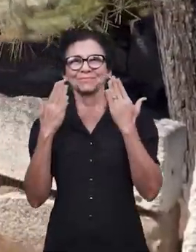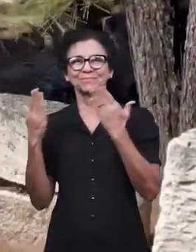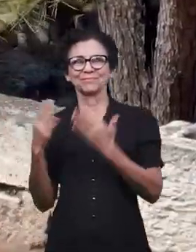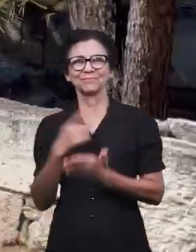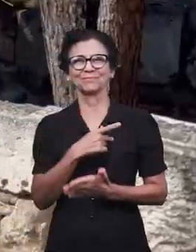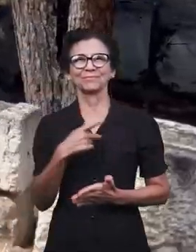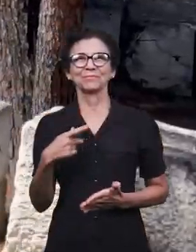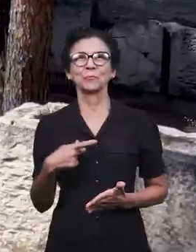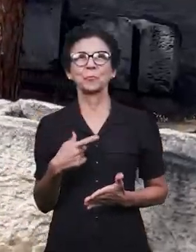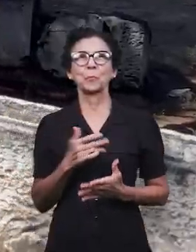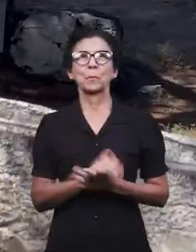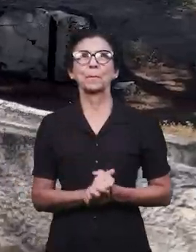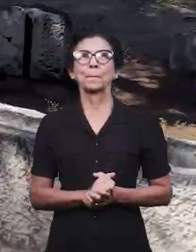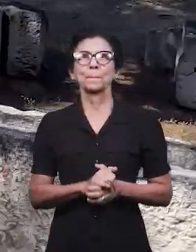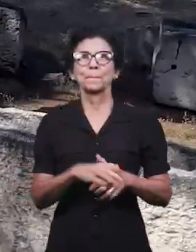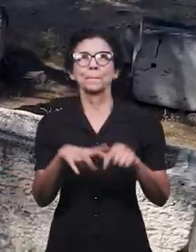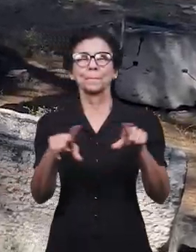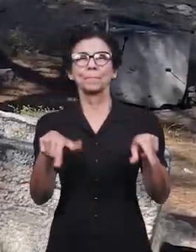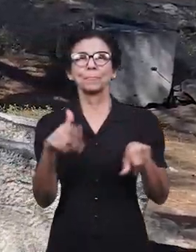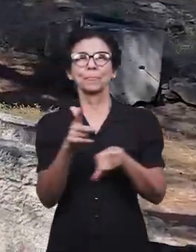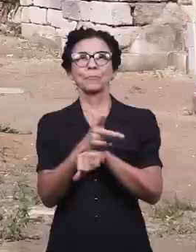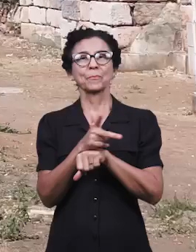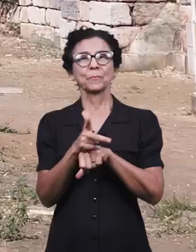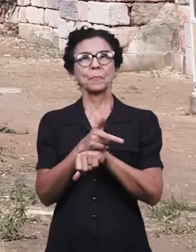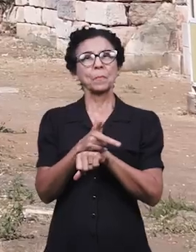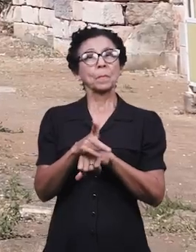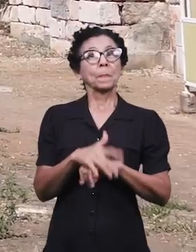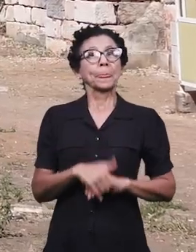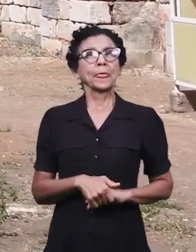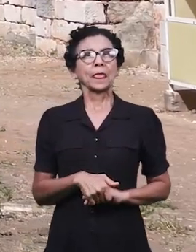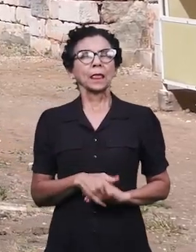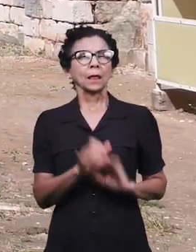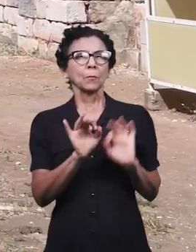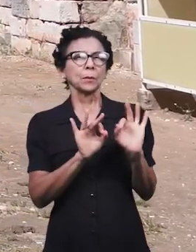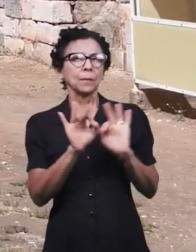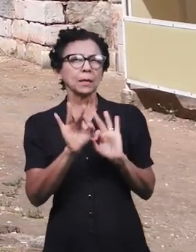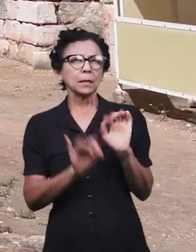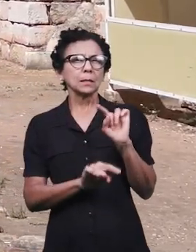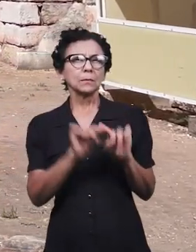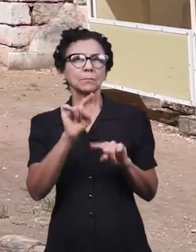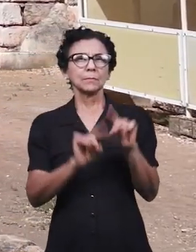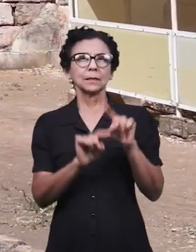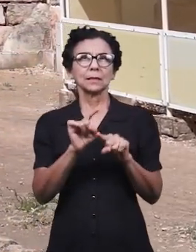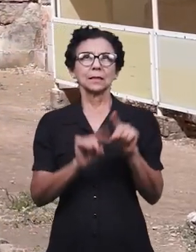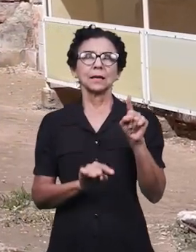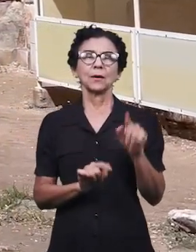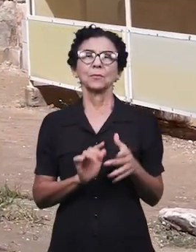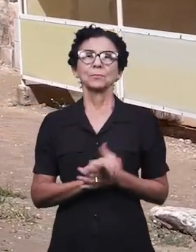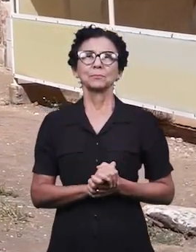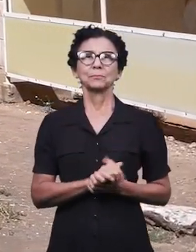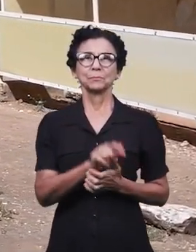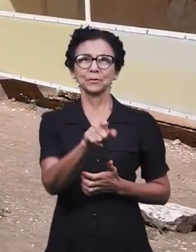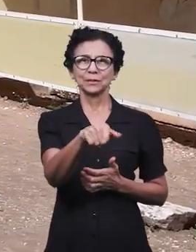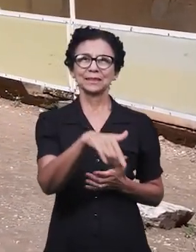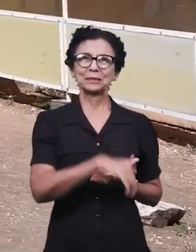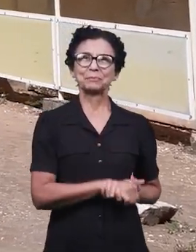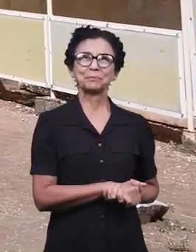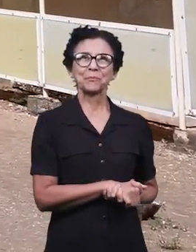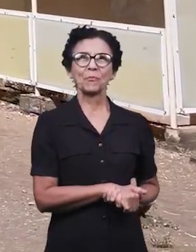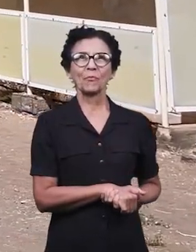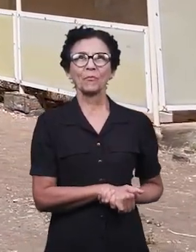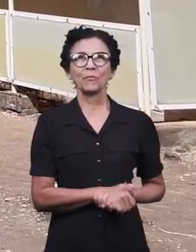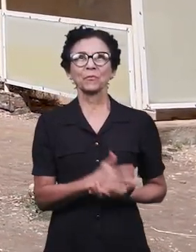comigo aqui no estúdio, que estamos preparando esse material e transmitindo esse material para você. Eu vou